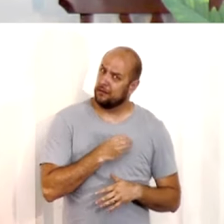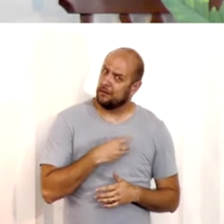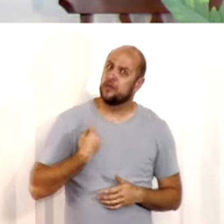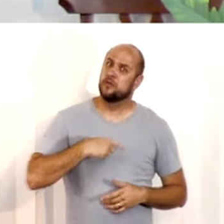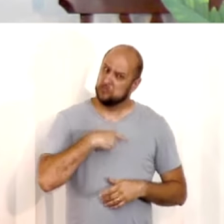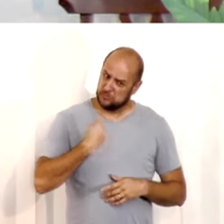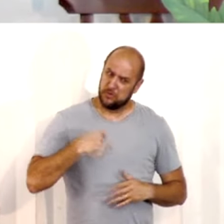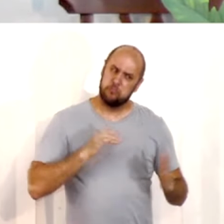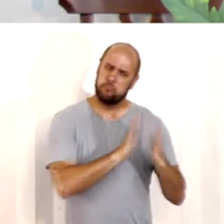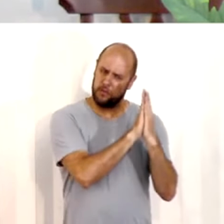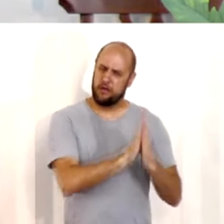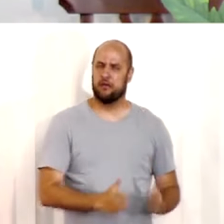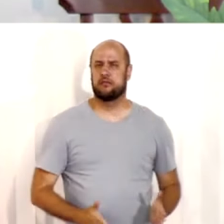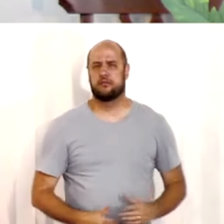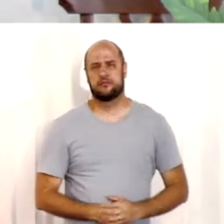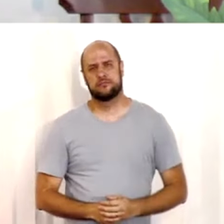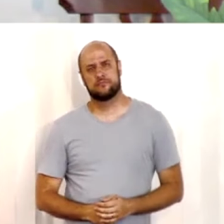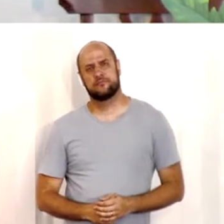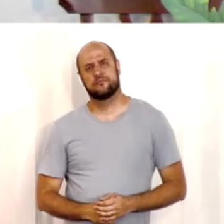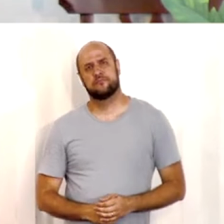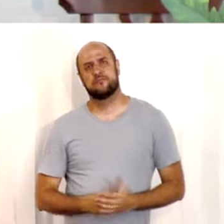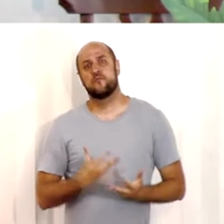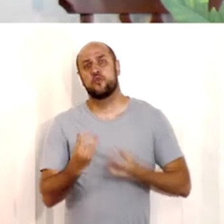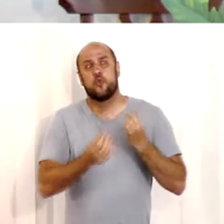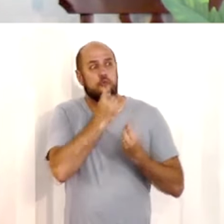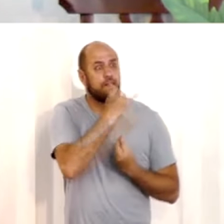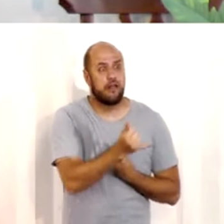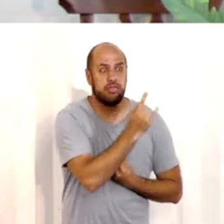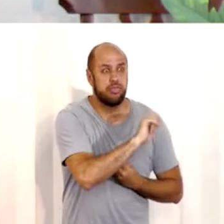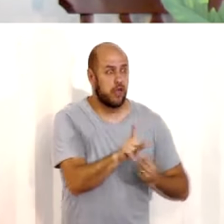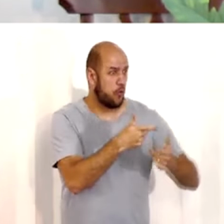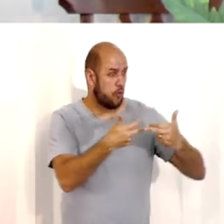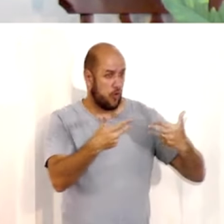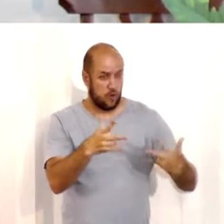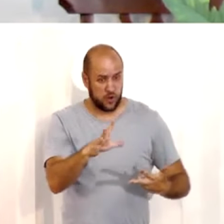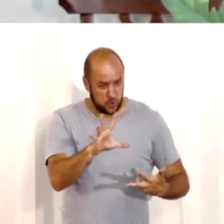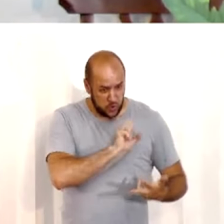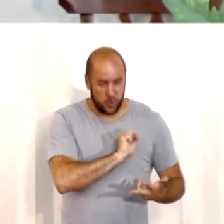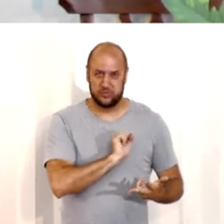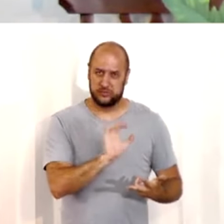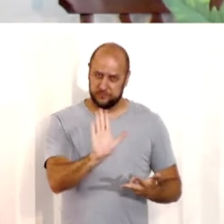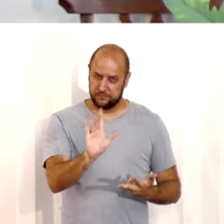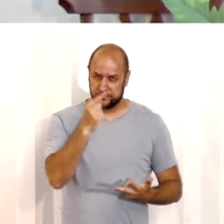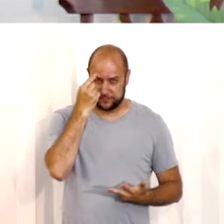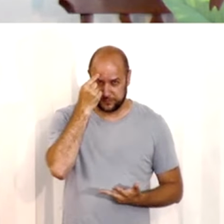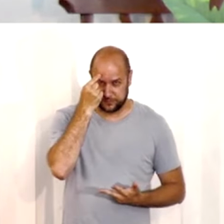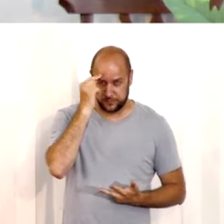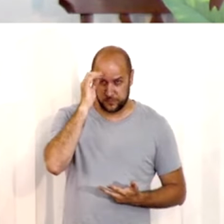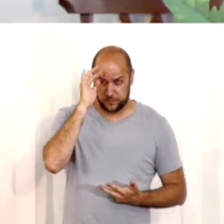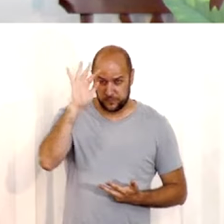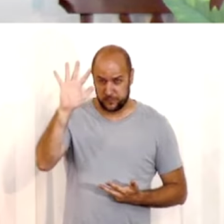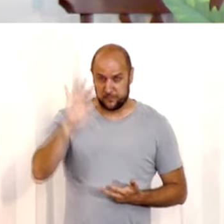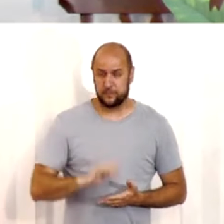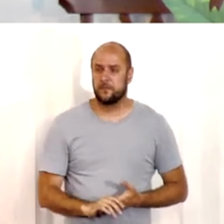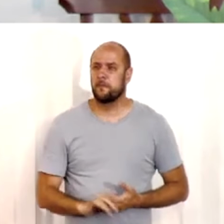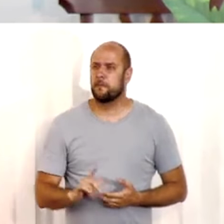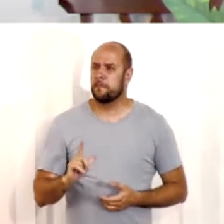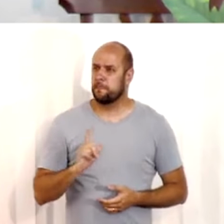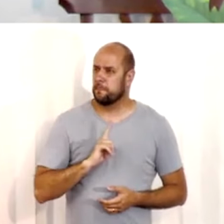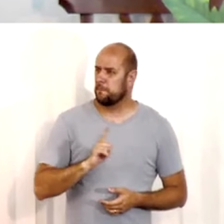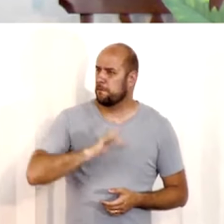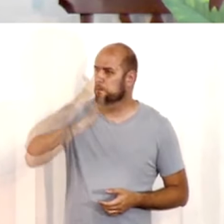gostamos. E então, como dizer não a coisas que gostamos tanto? Vamos pensar, imaginando que haja